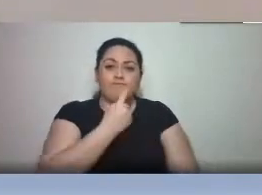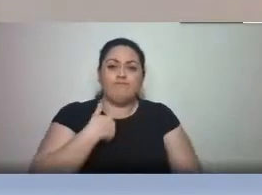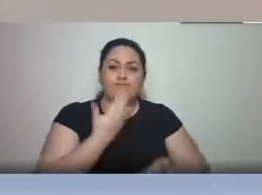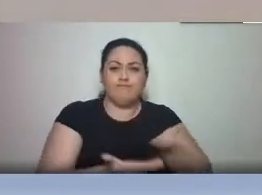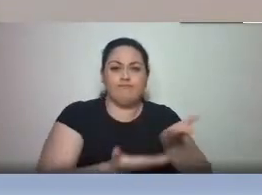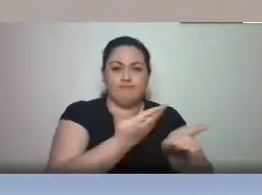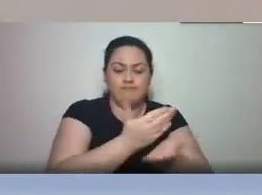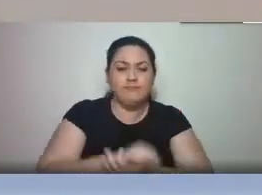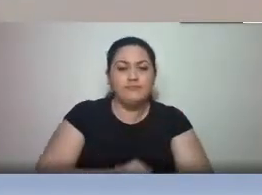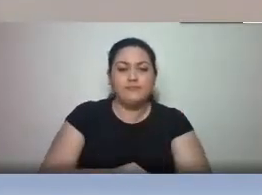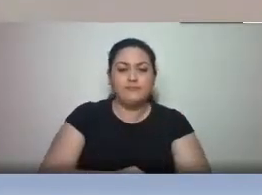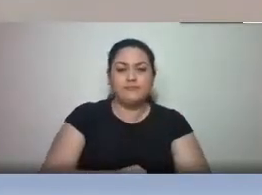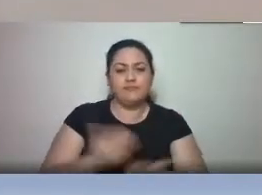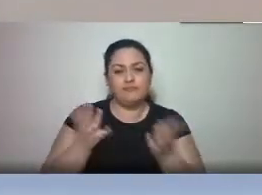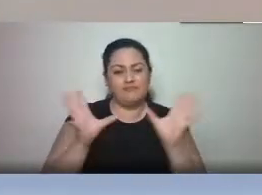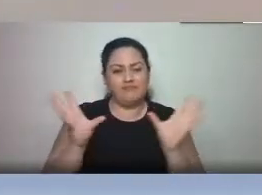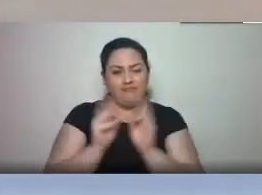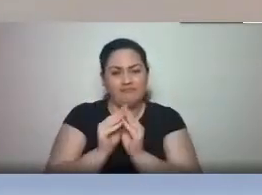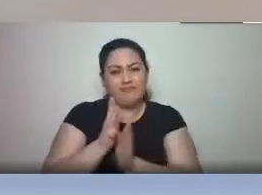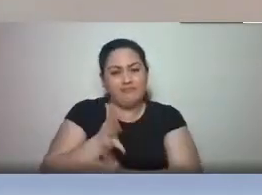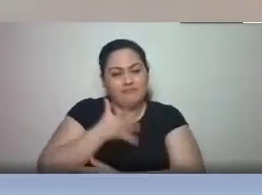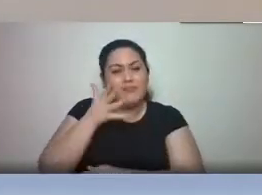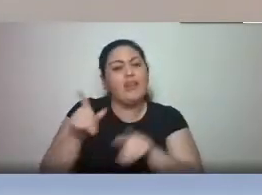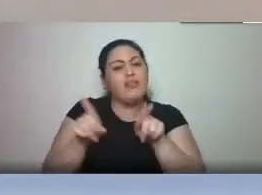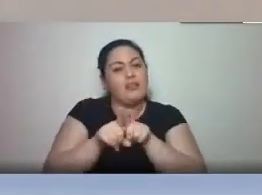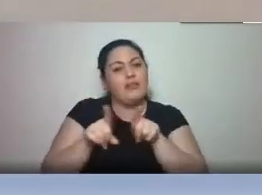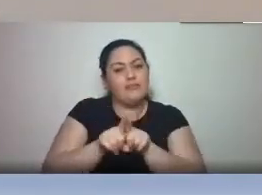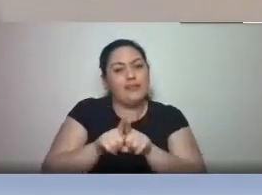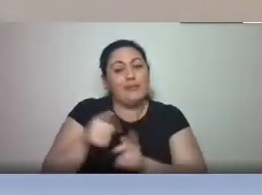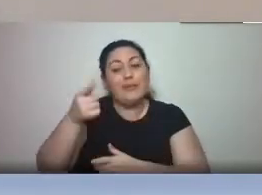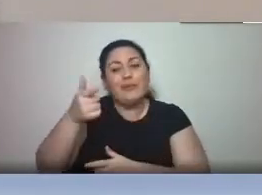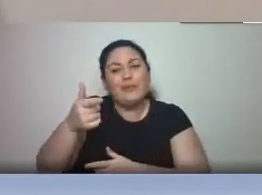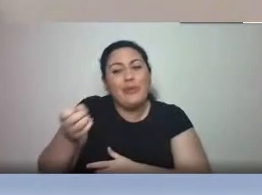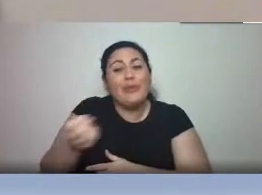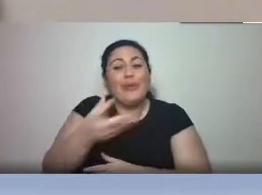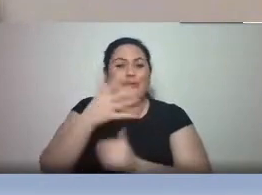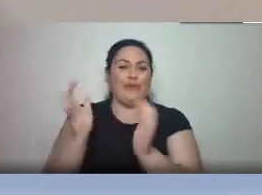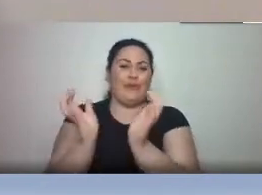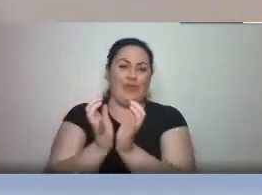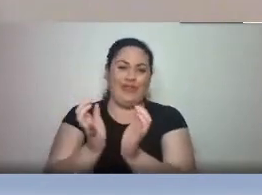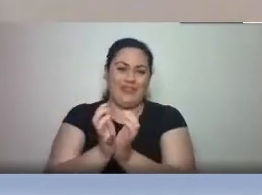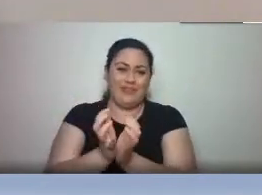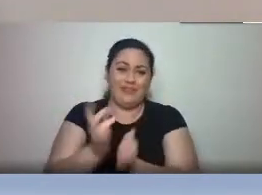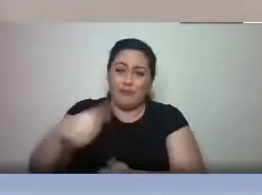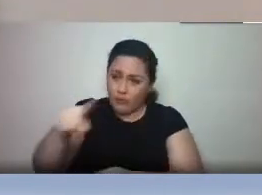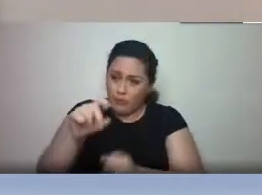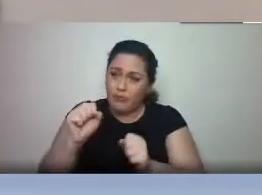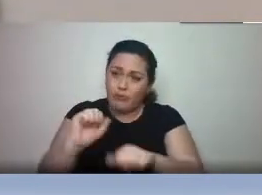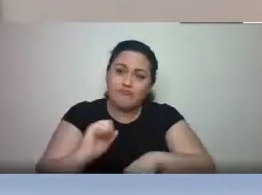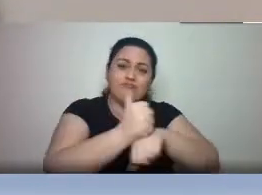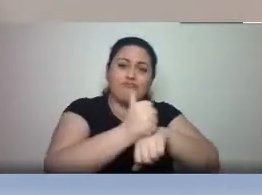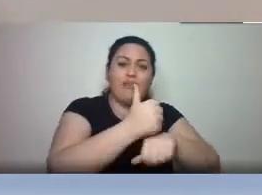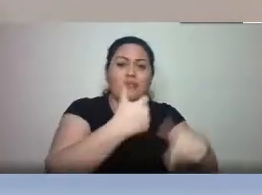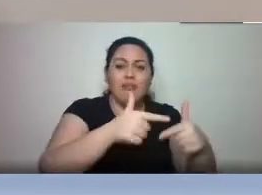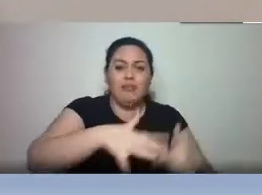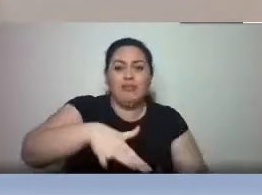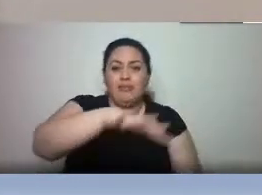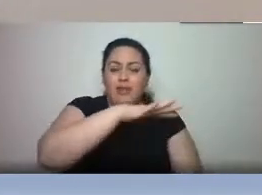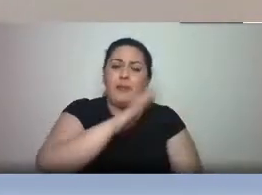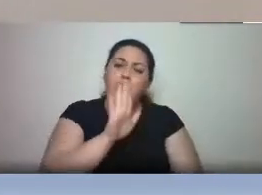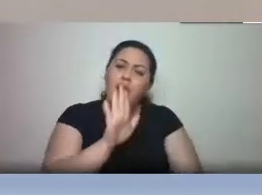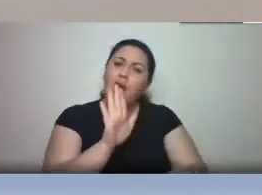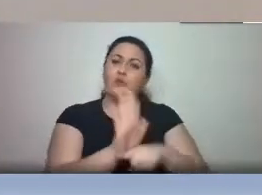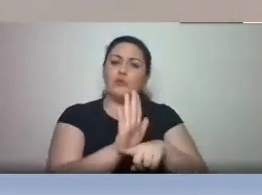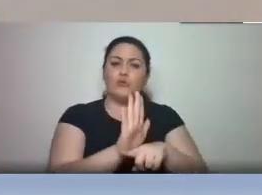Finalizando essas breves palavras, que meus mais novos colegas possam ingressar no mercado de trabalho e ajudar a mudar